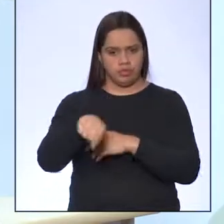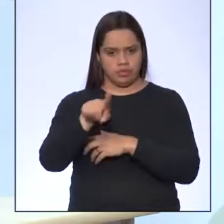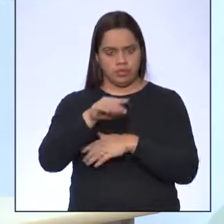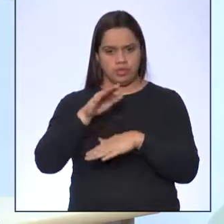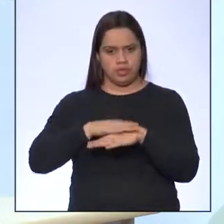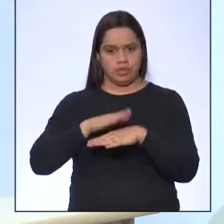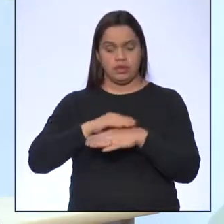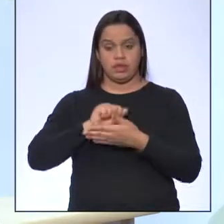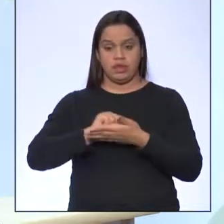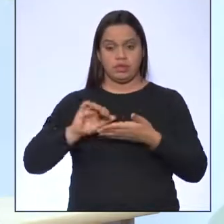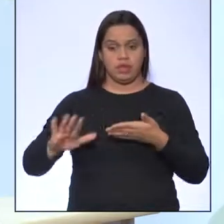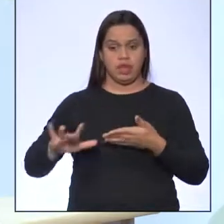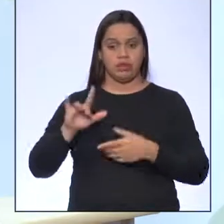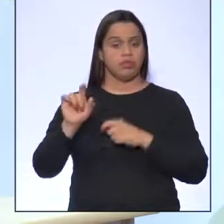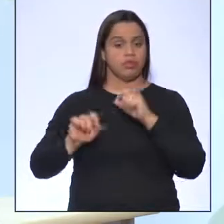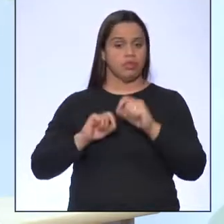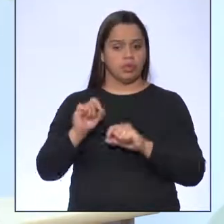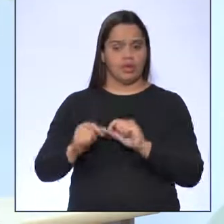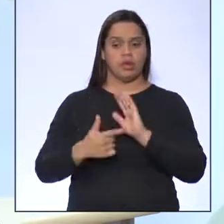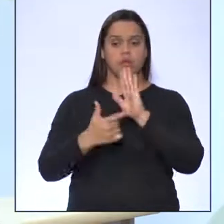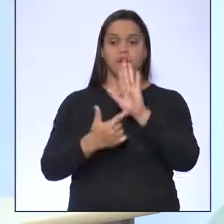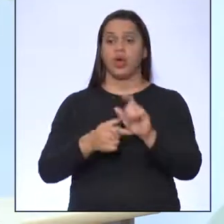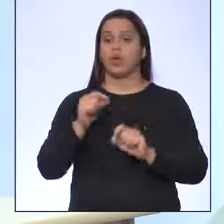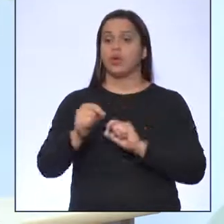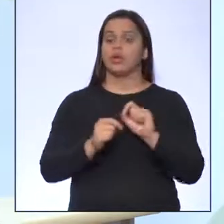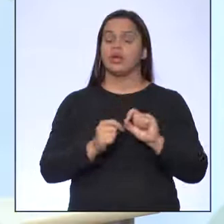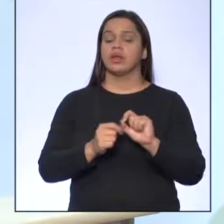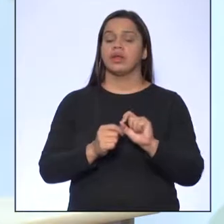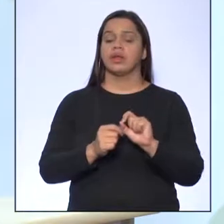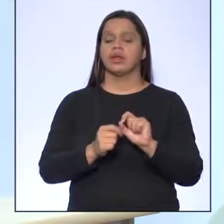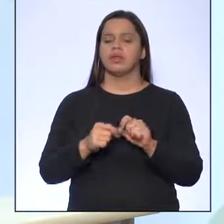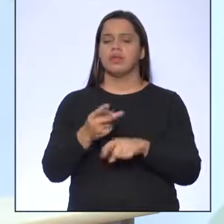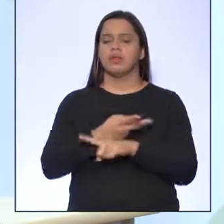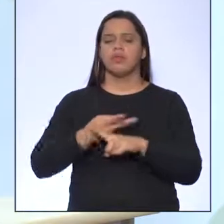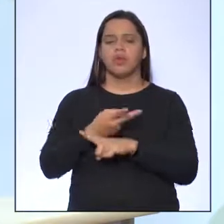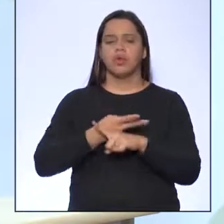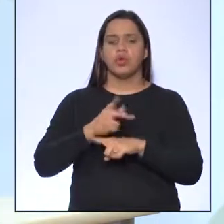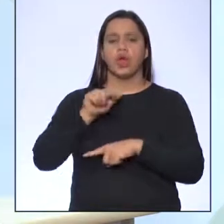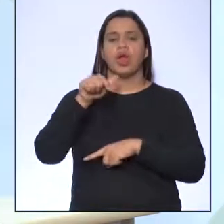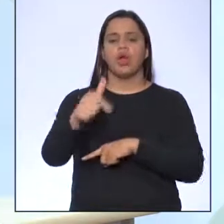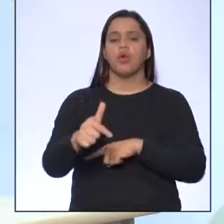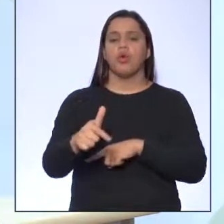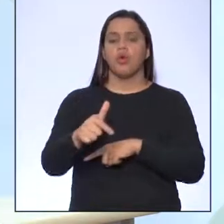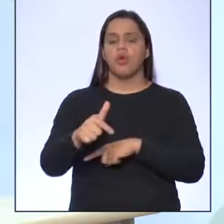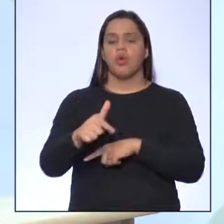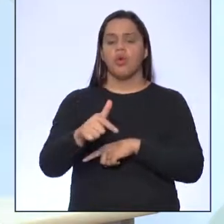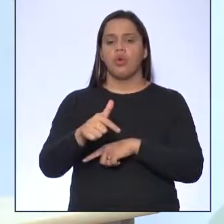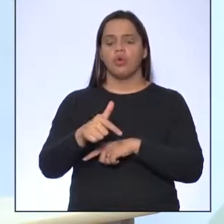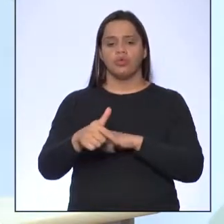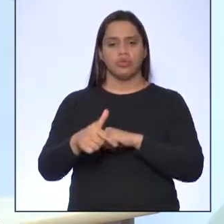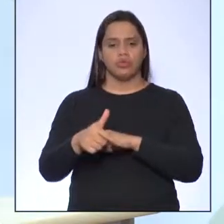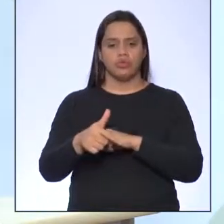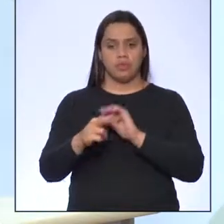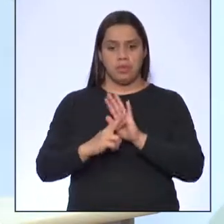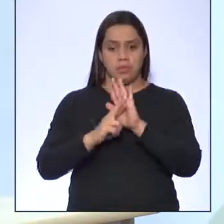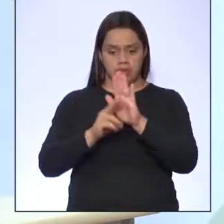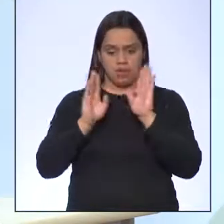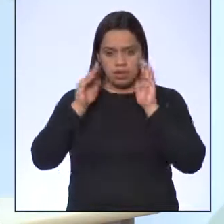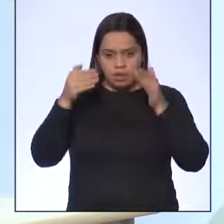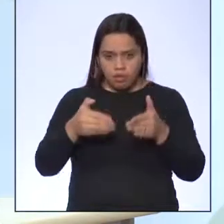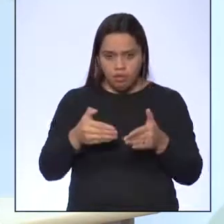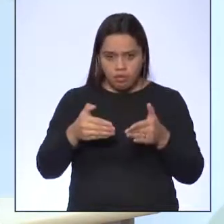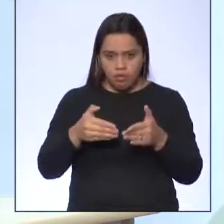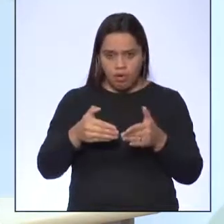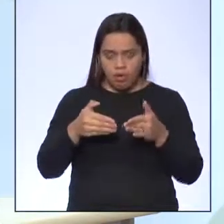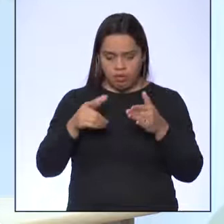nós trazemos para vocês uma proposta para vocês procurarem outros tipos de anamorfose que tratam do